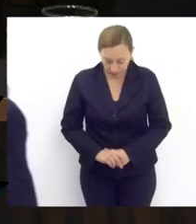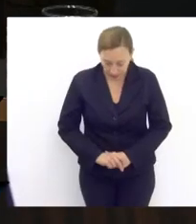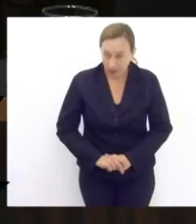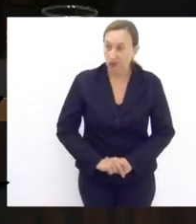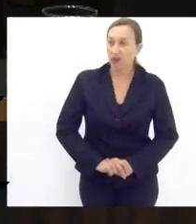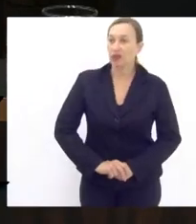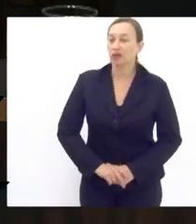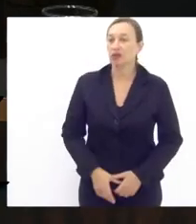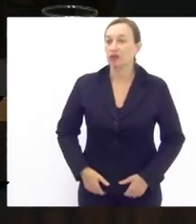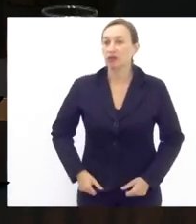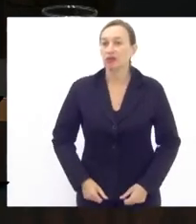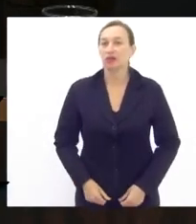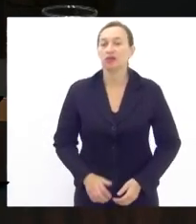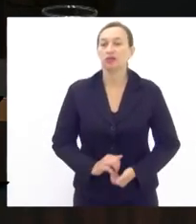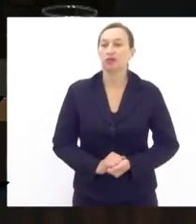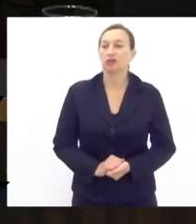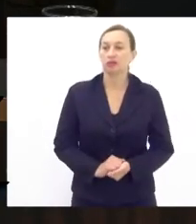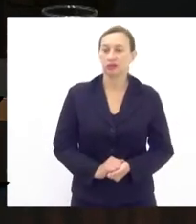publicação.